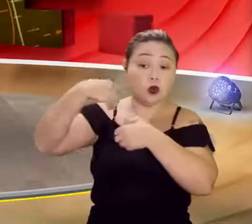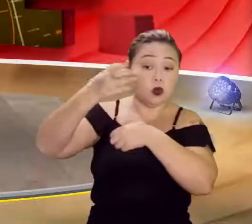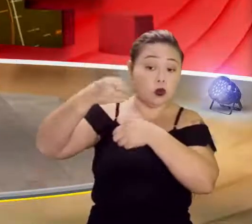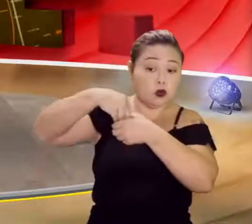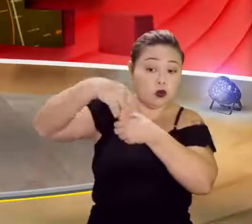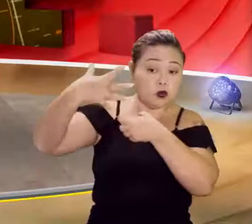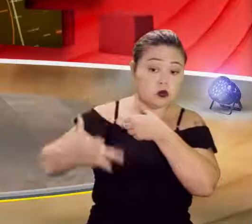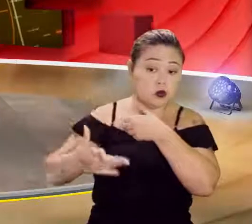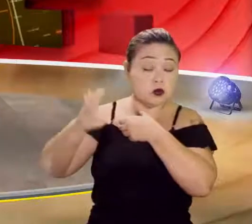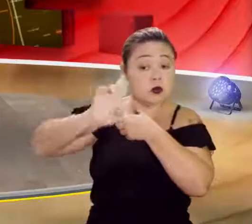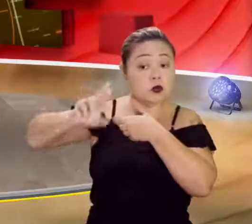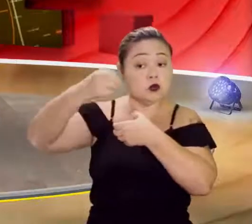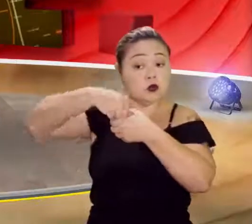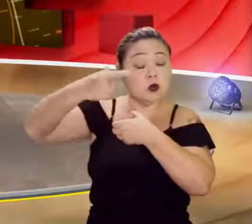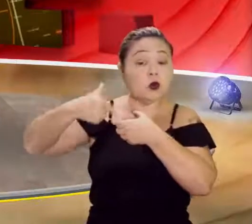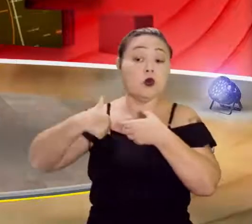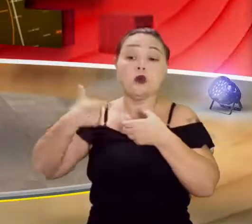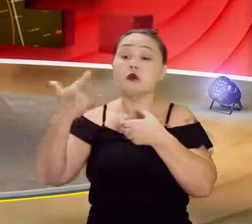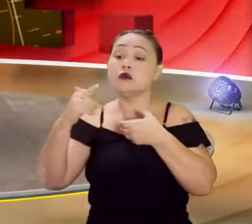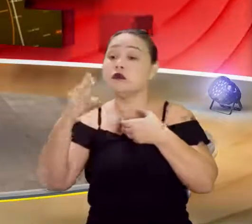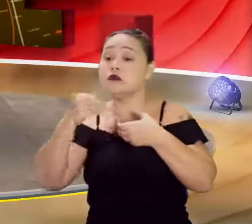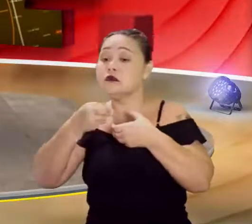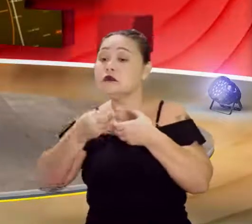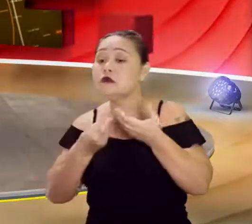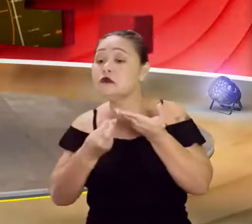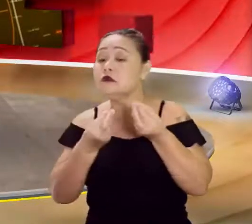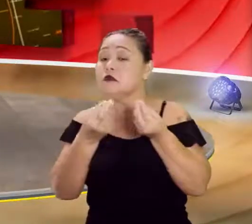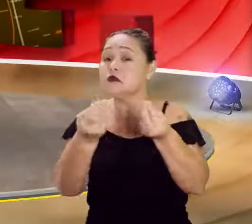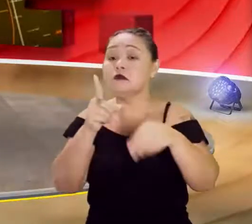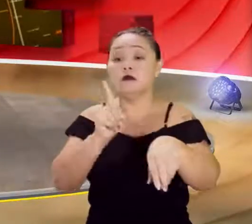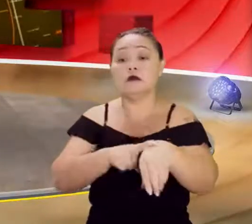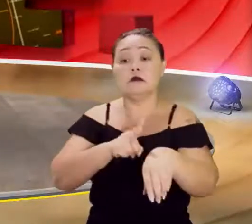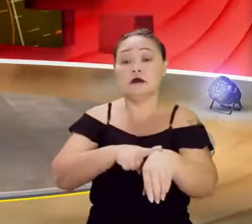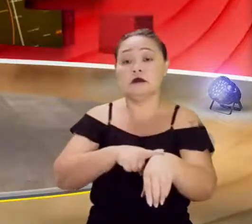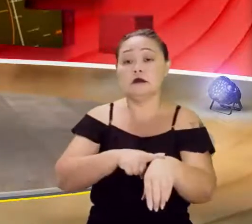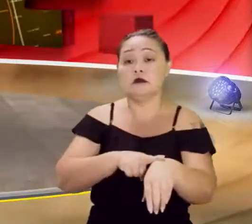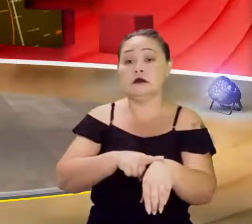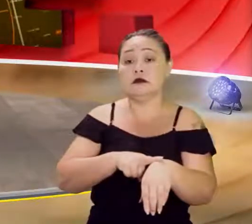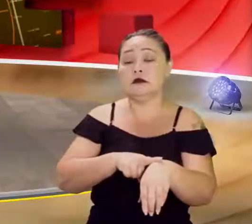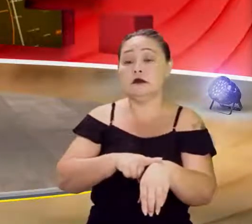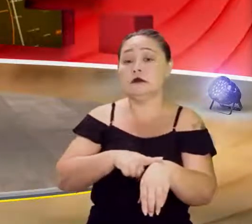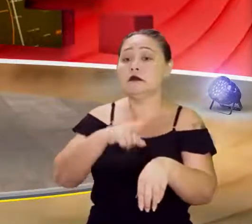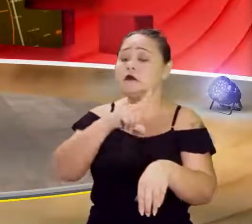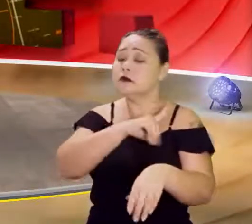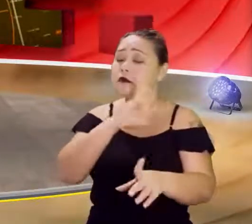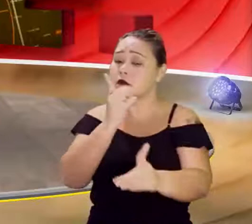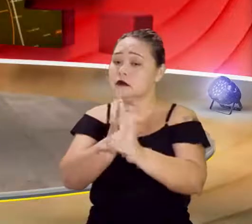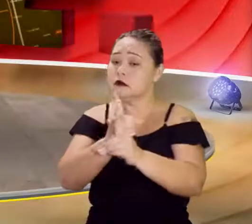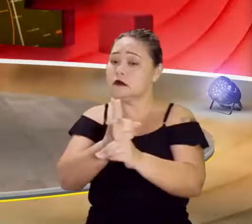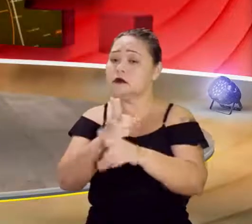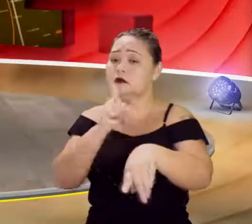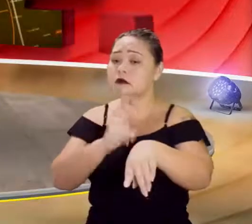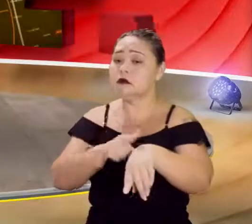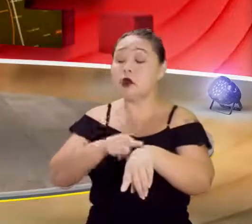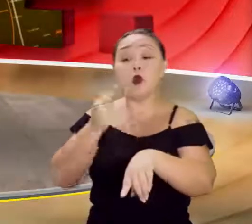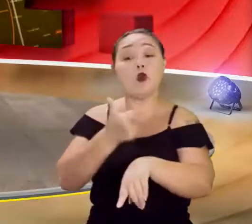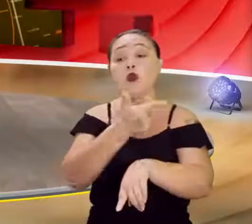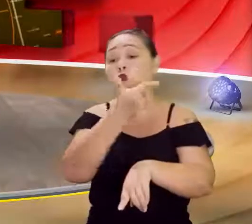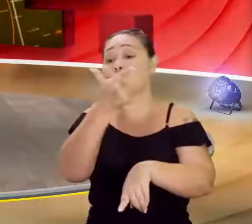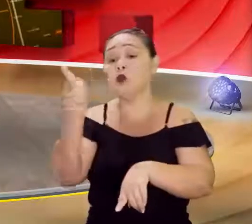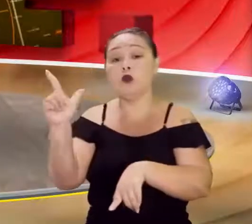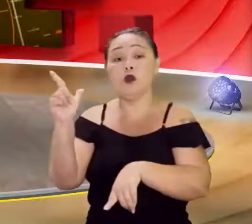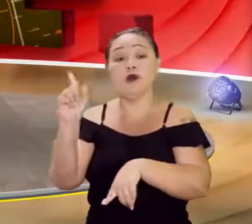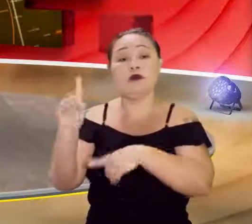Isso quando ele não te fornecer o tempo e tu tiver que encontrar o tempo de outra